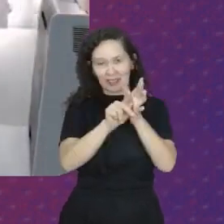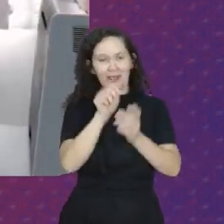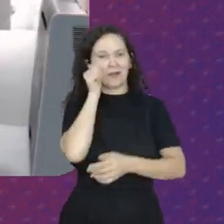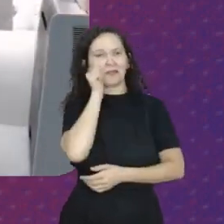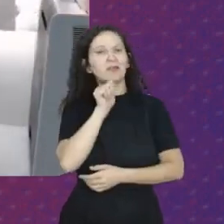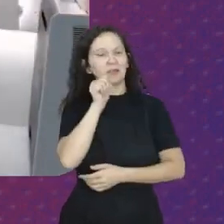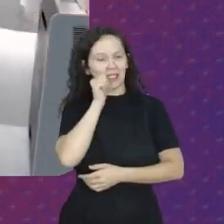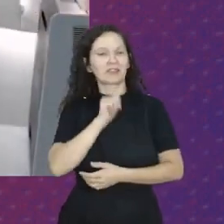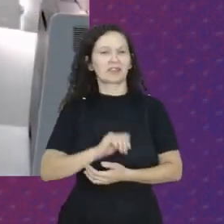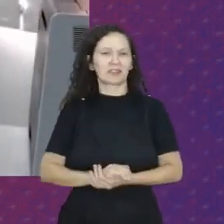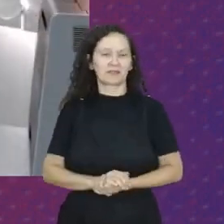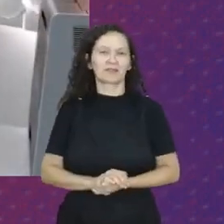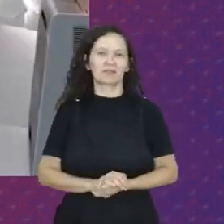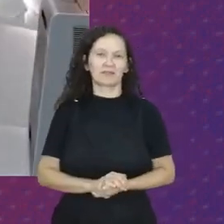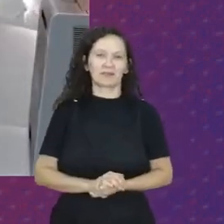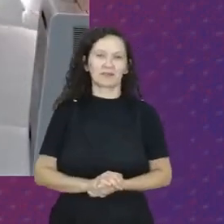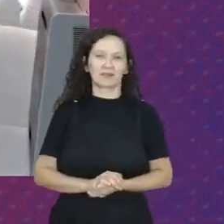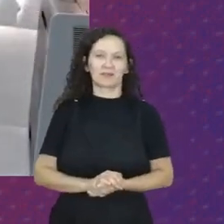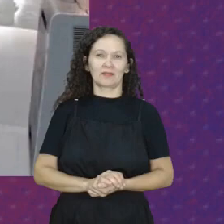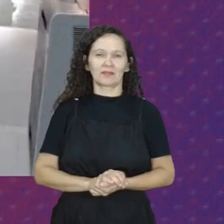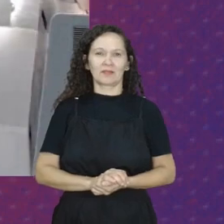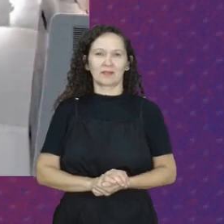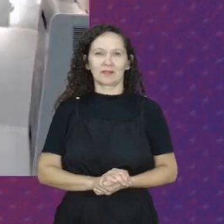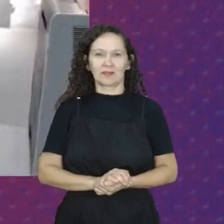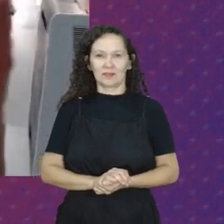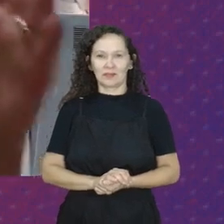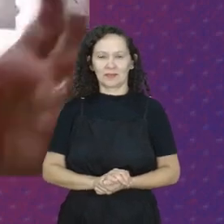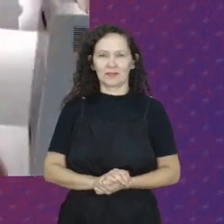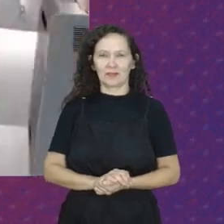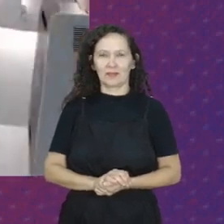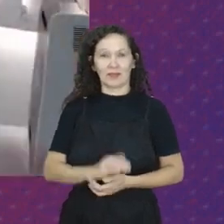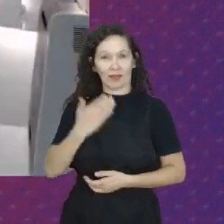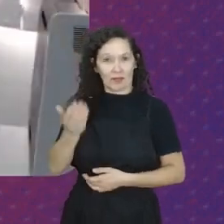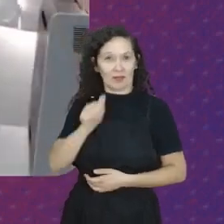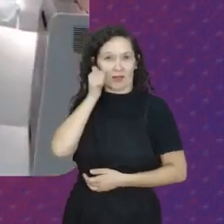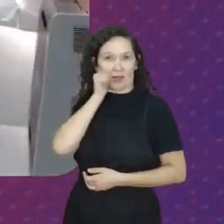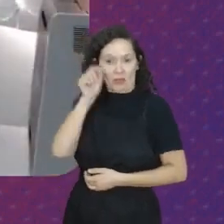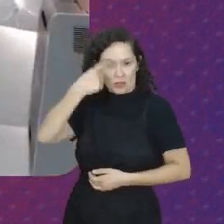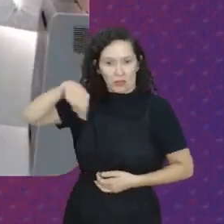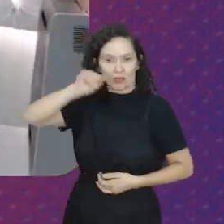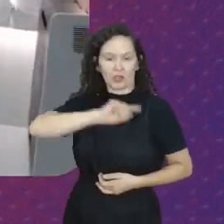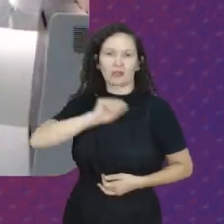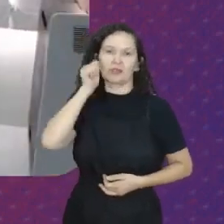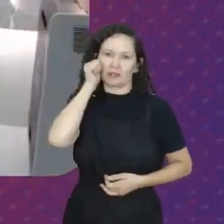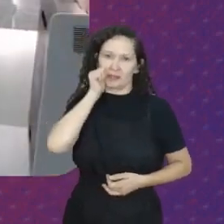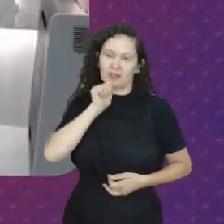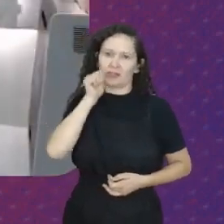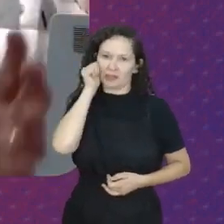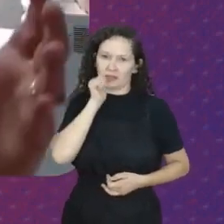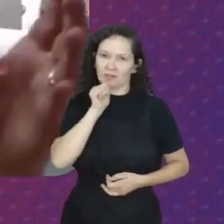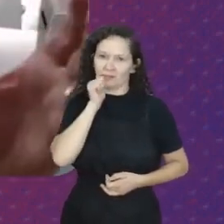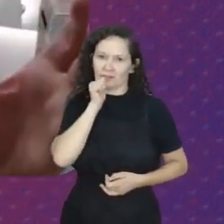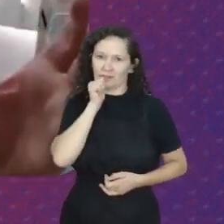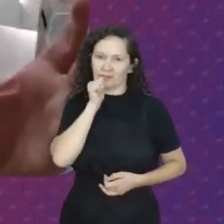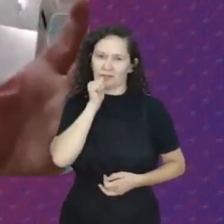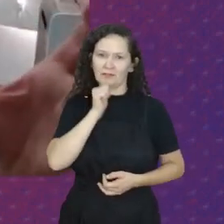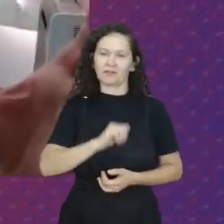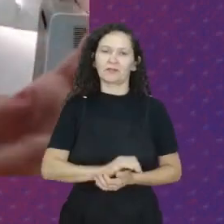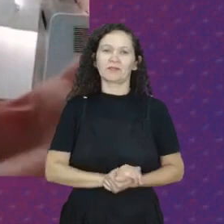realizado, né, por mulheres, então elas, né, nós mulheres,